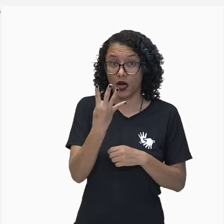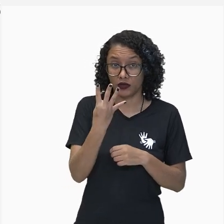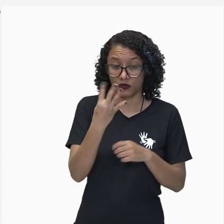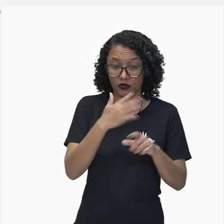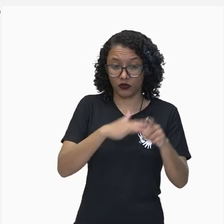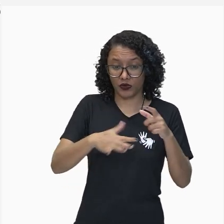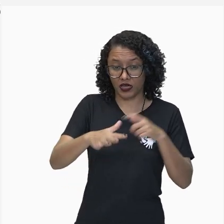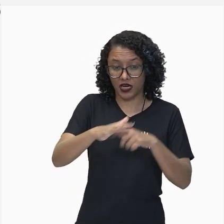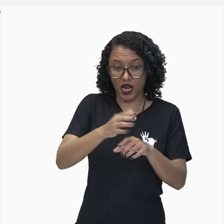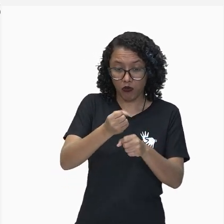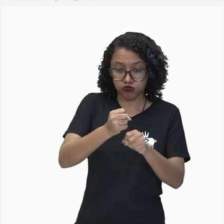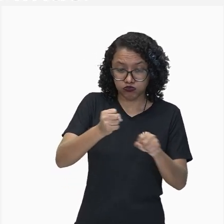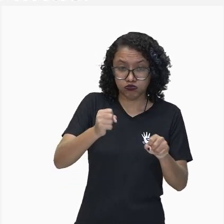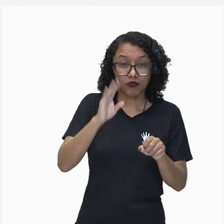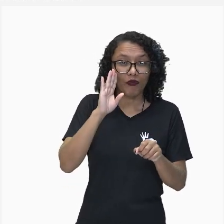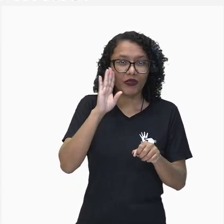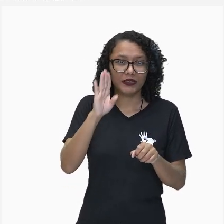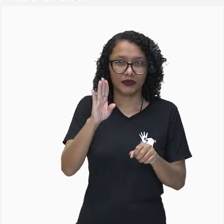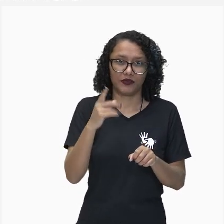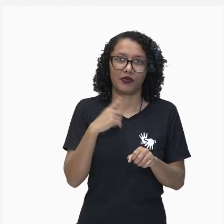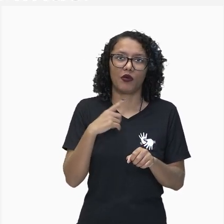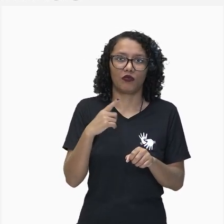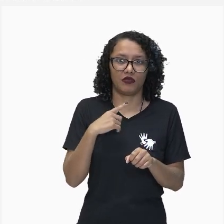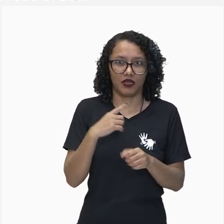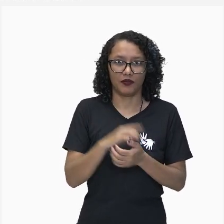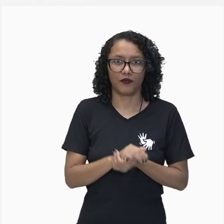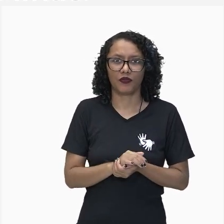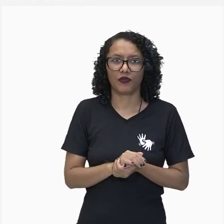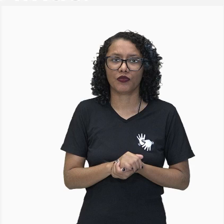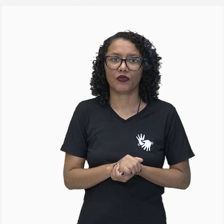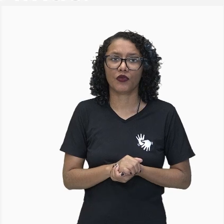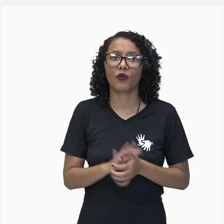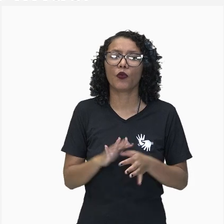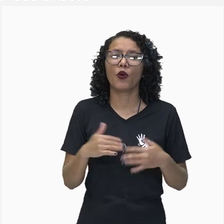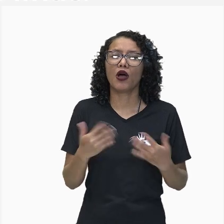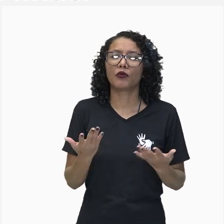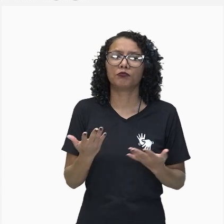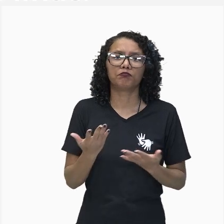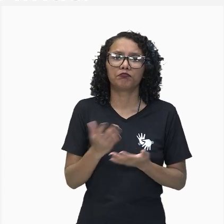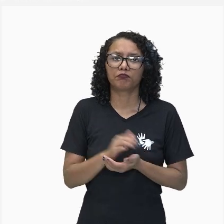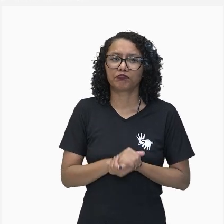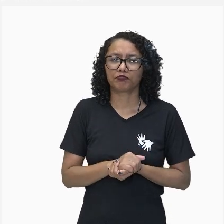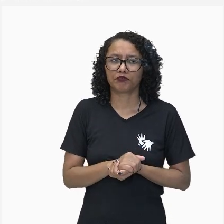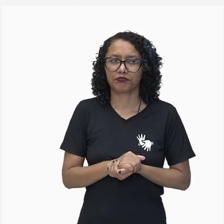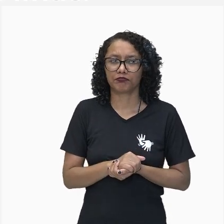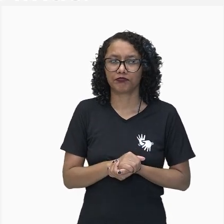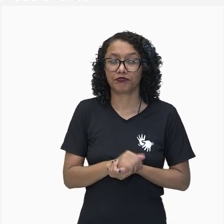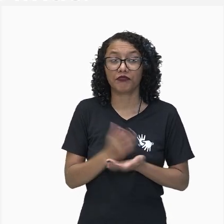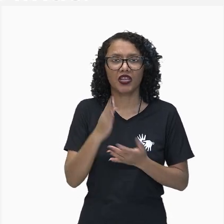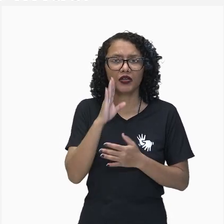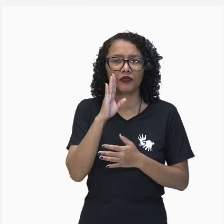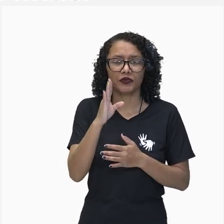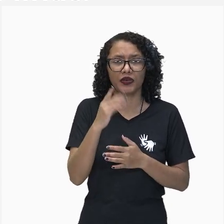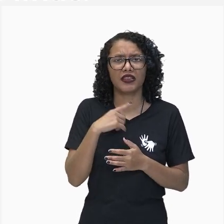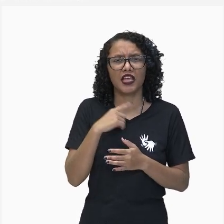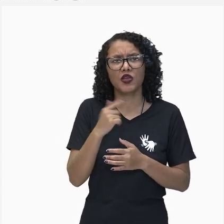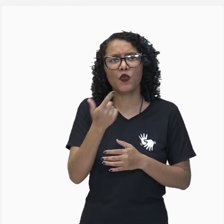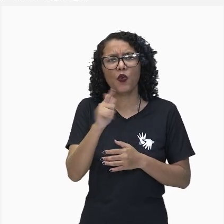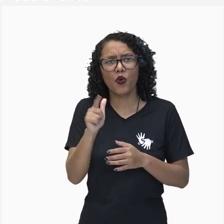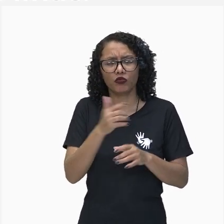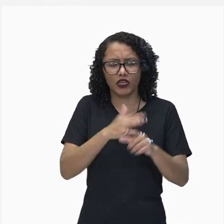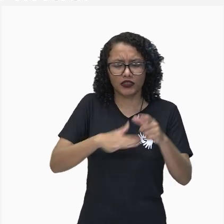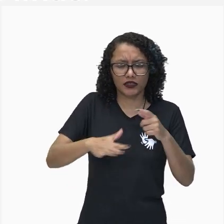grandes ilhas. Quais serão essas ilhas que acabam formando, que são as principais? Existem outras